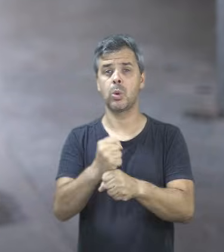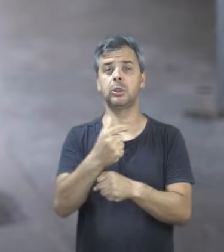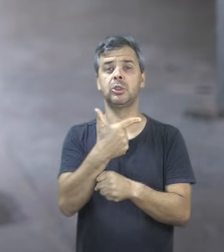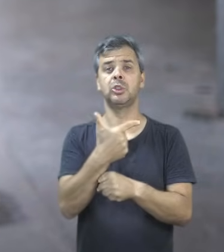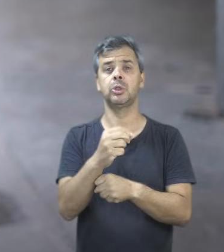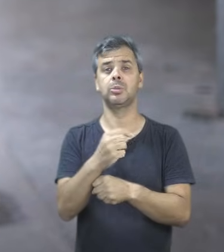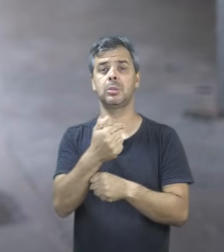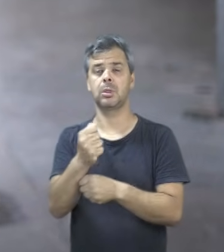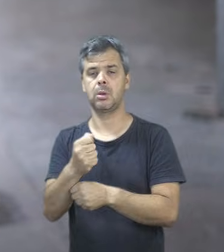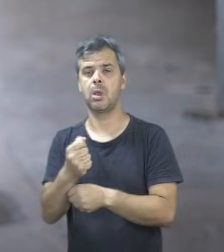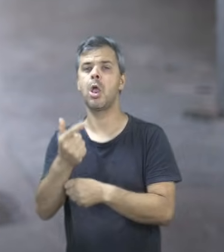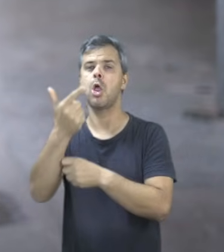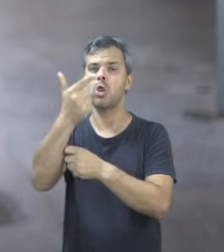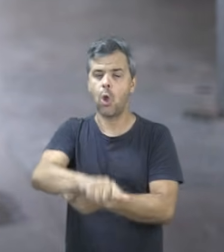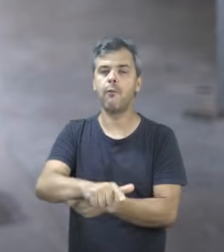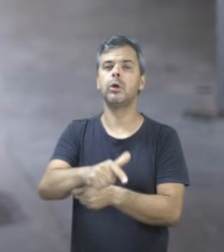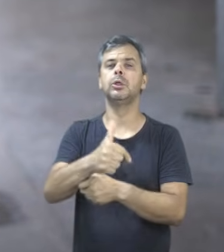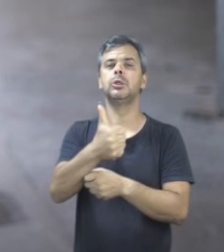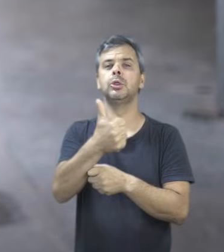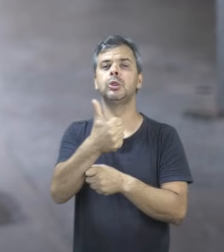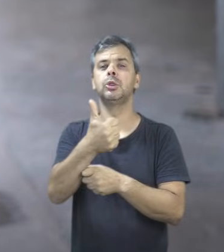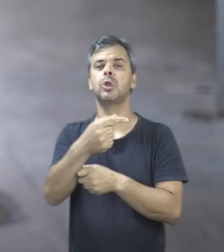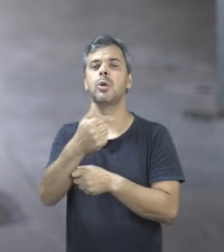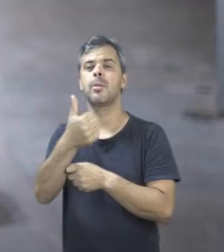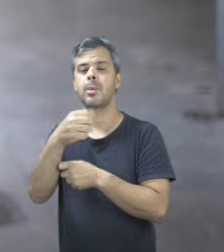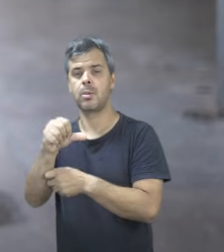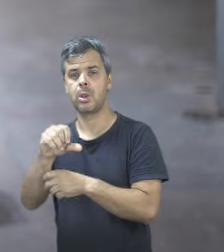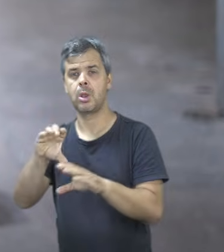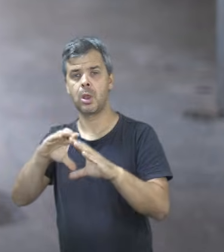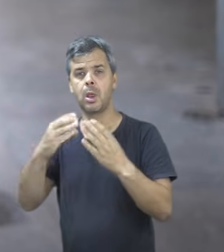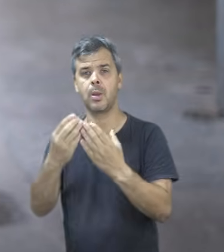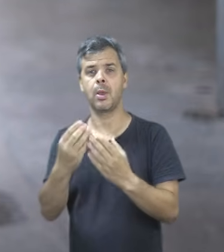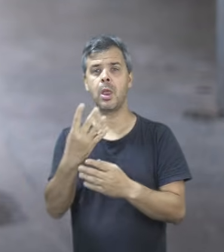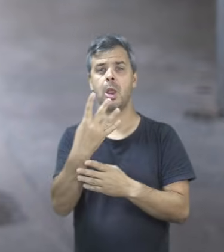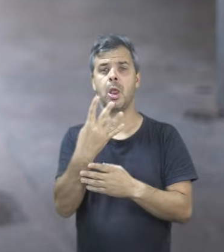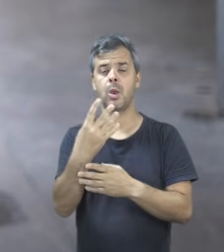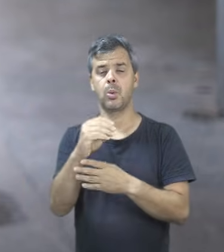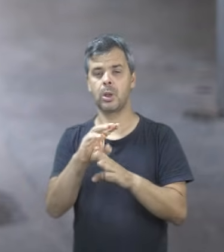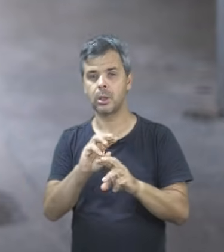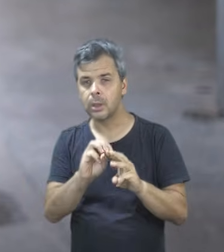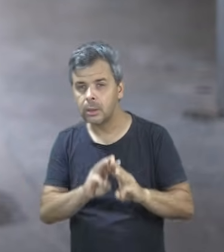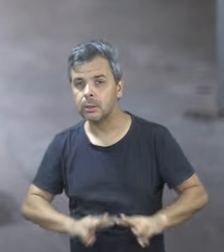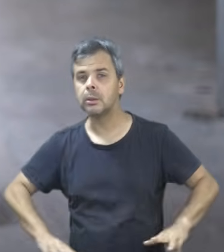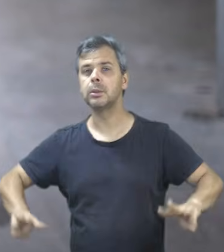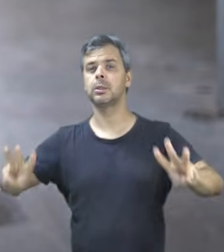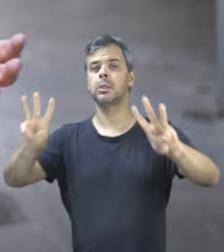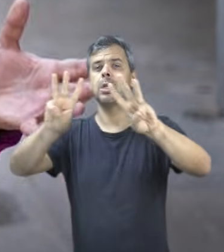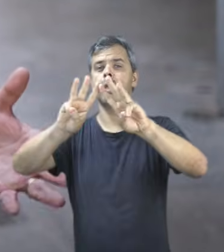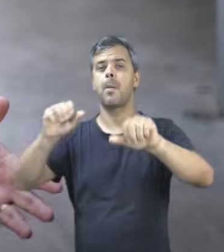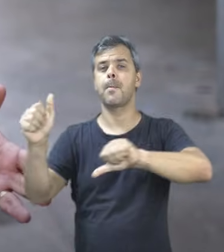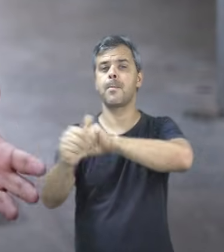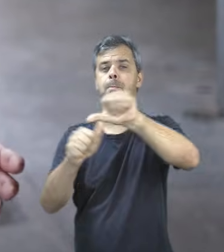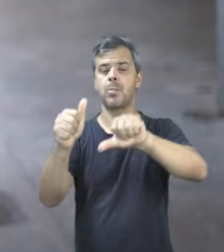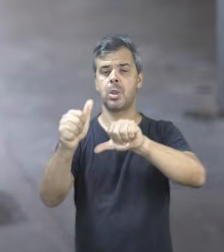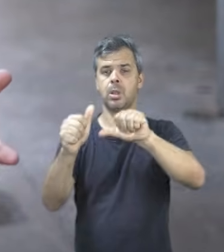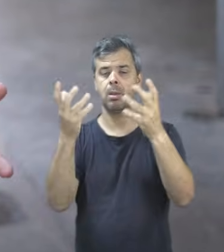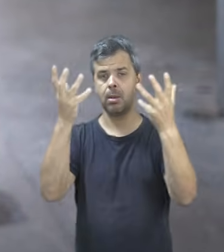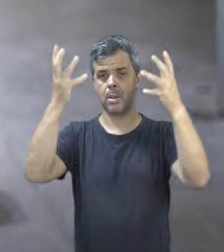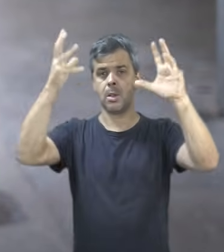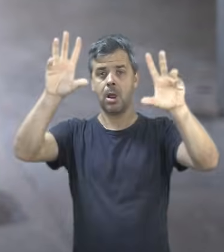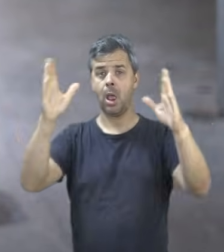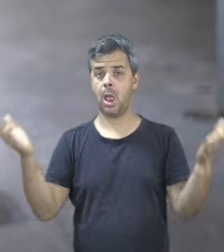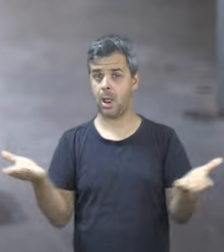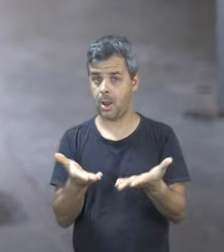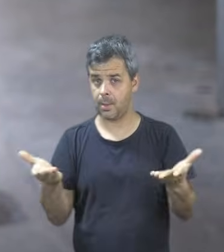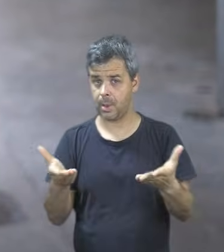e renovado em 2019, dentro da Convenção Quadro das Nações Unidas sobre Mudança no Clima.